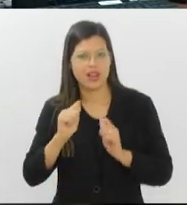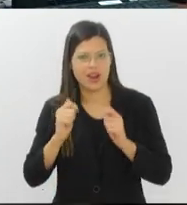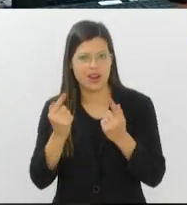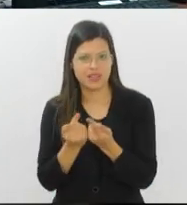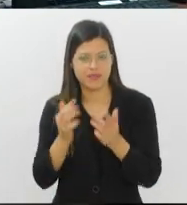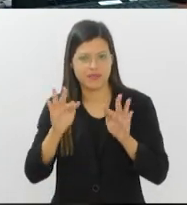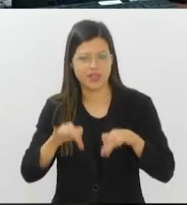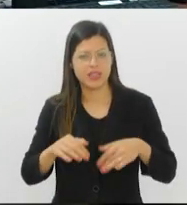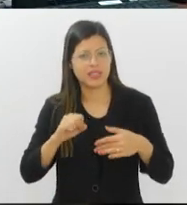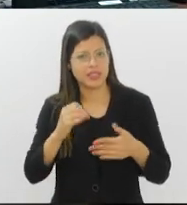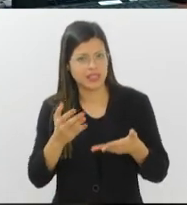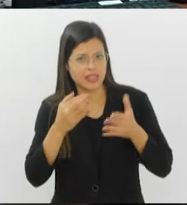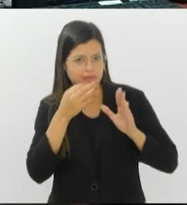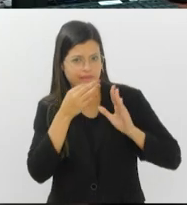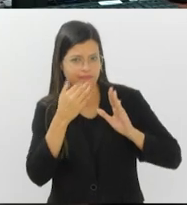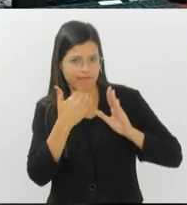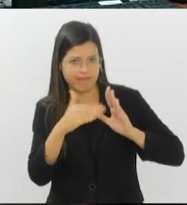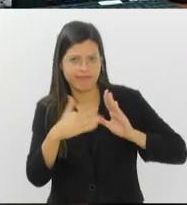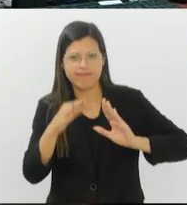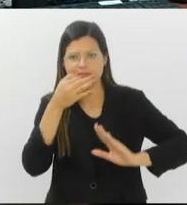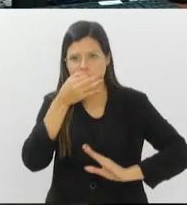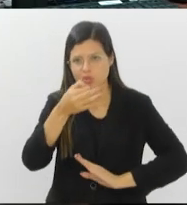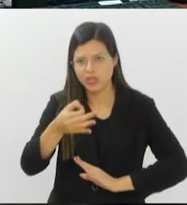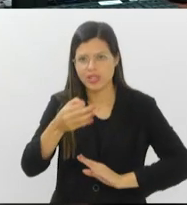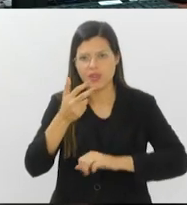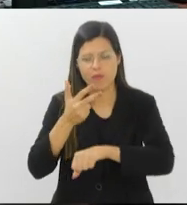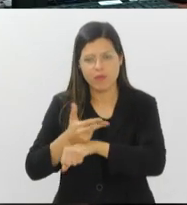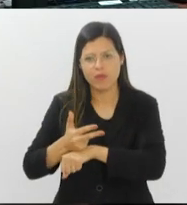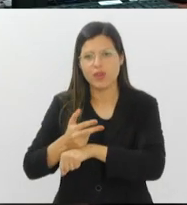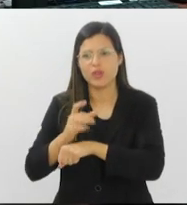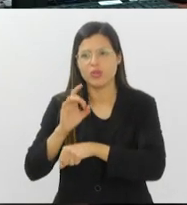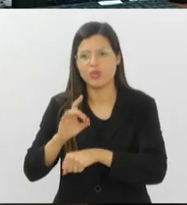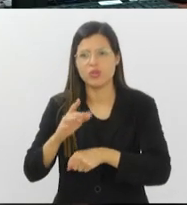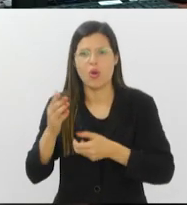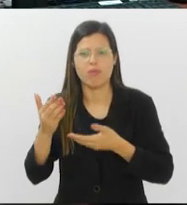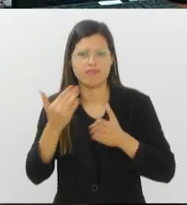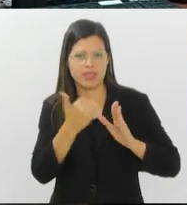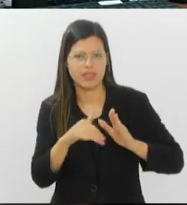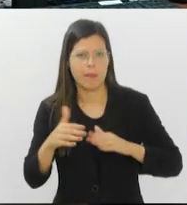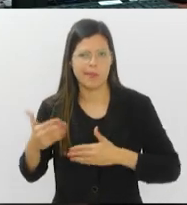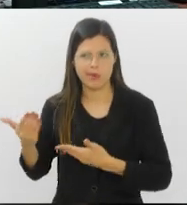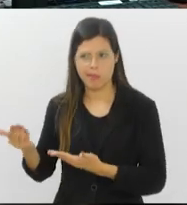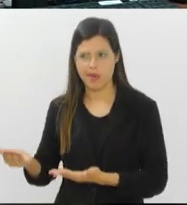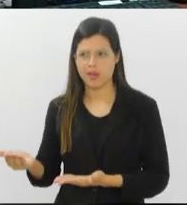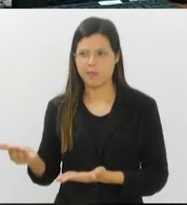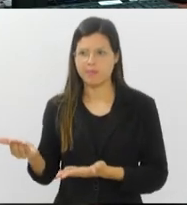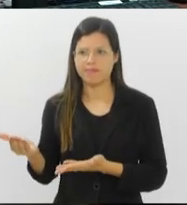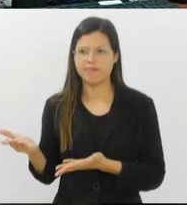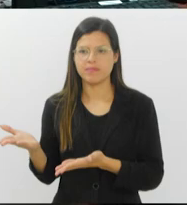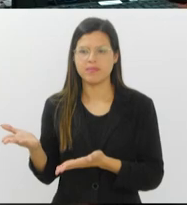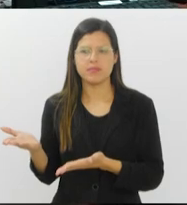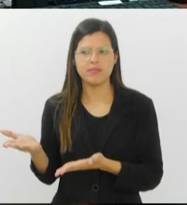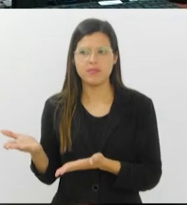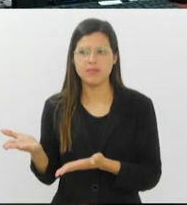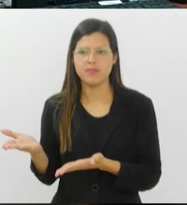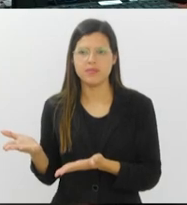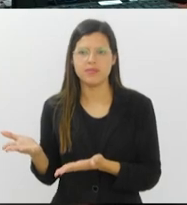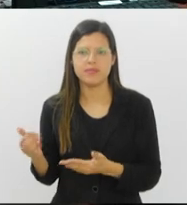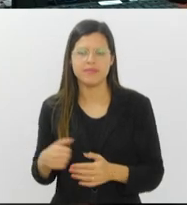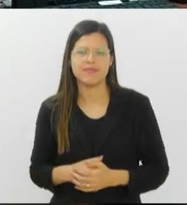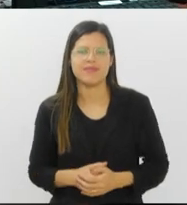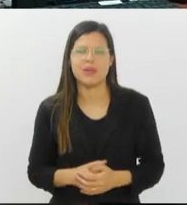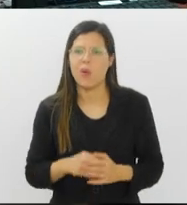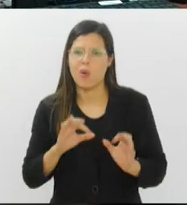enviar sugestões ou vídeos aí da sua cidade, é só acessar nosso e-mail, tvalerja, arroba, alerj.rj.gov.br.